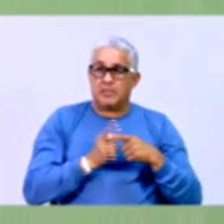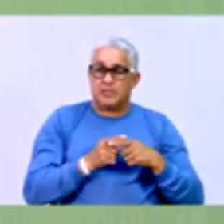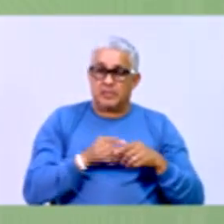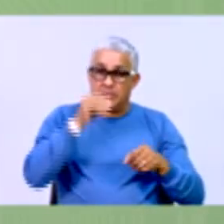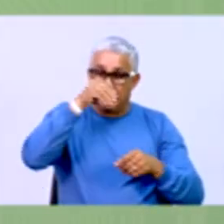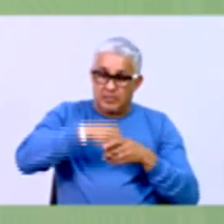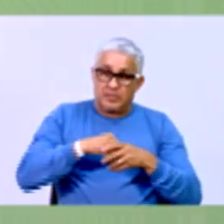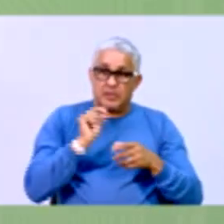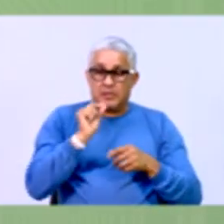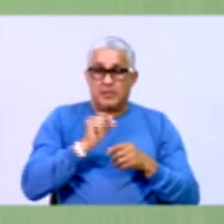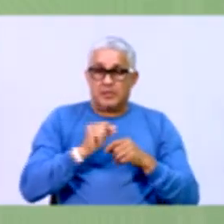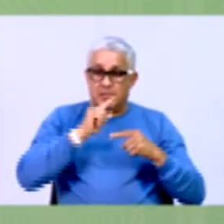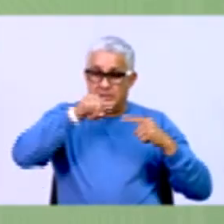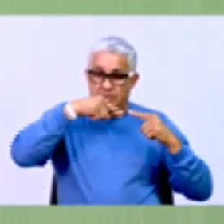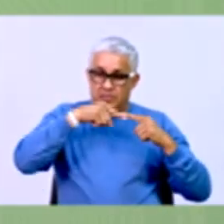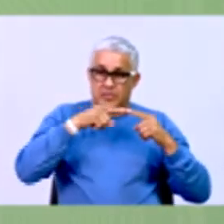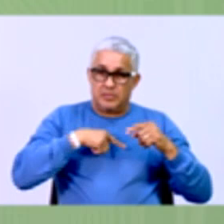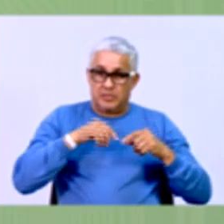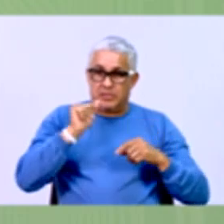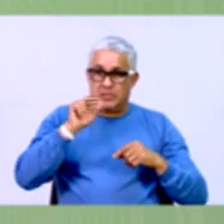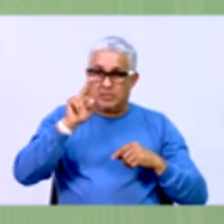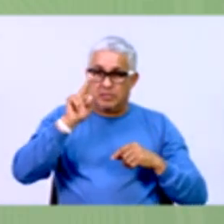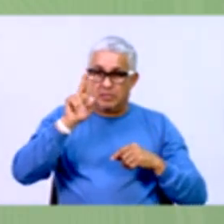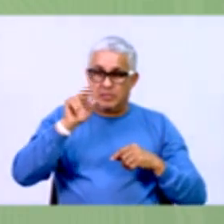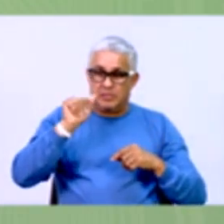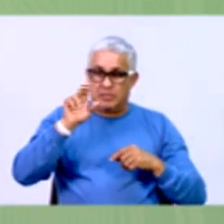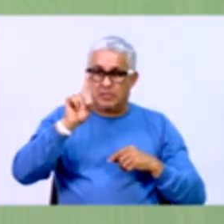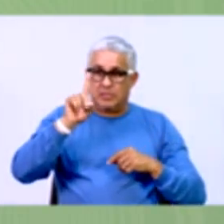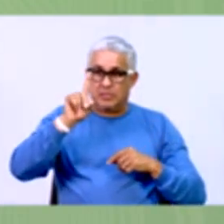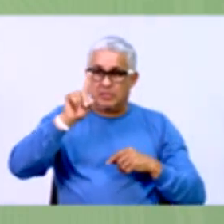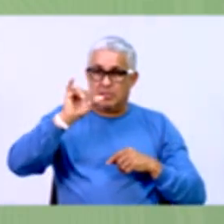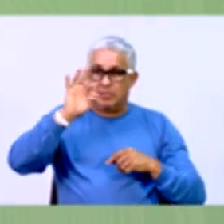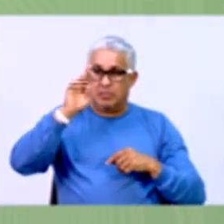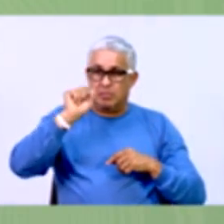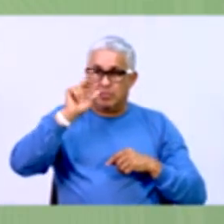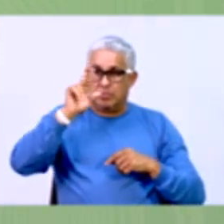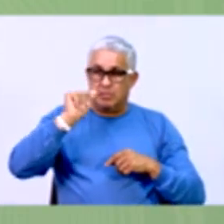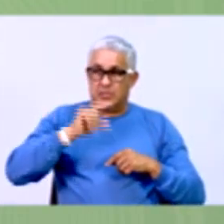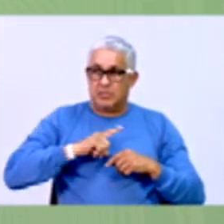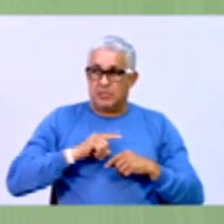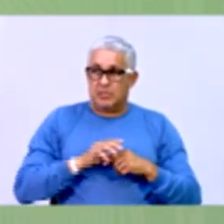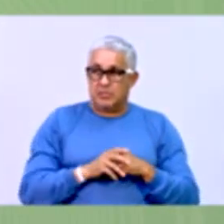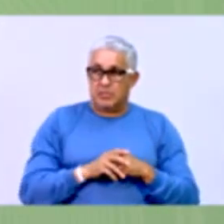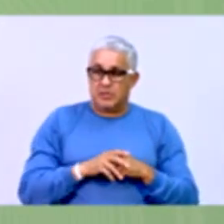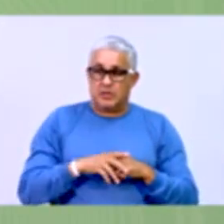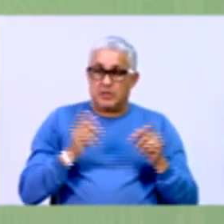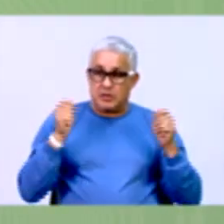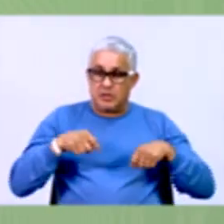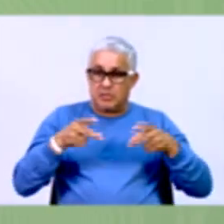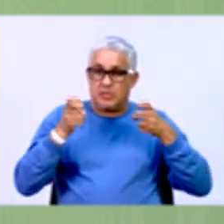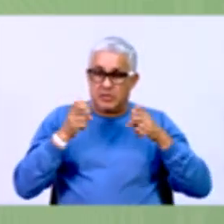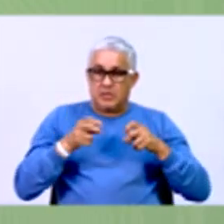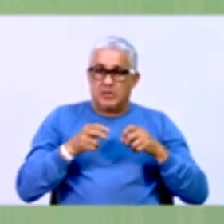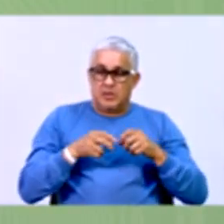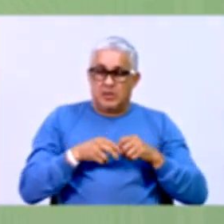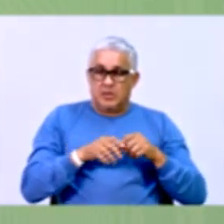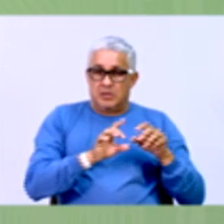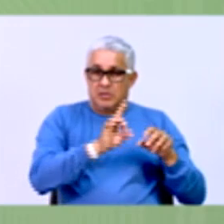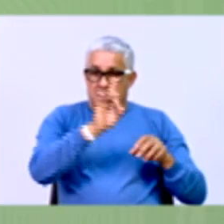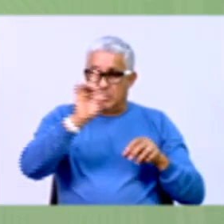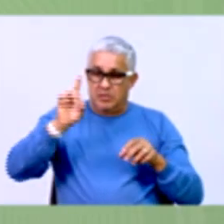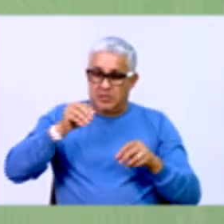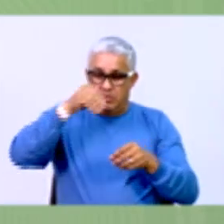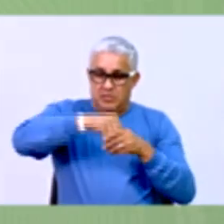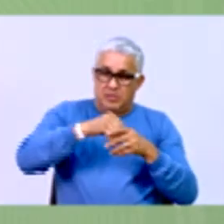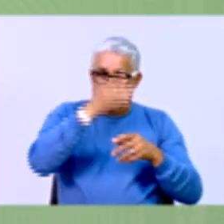dentro daquilo que é o objetivo da auditoria, do que se quer alcançar, vai se perceber a capacidade técnica de cada membro da equipe,